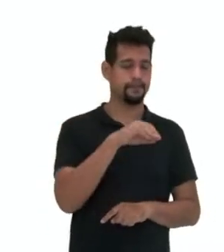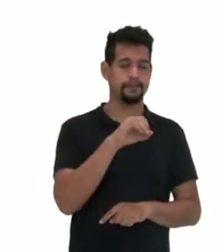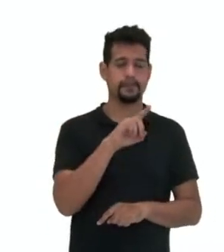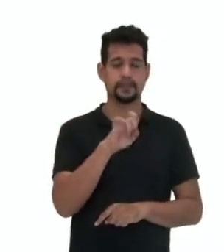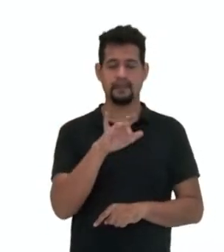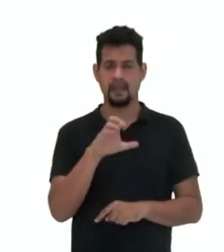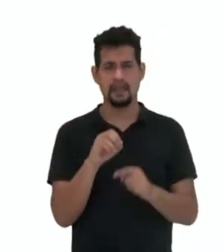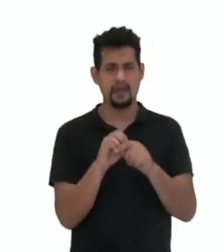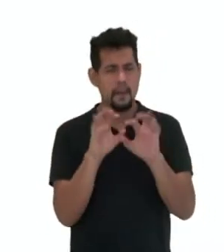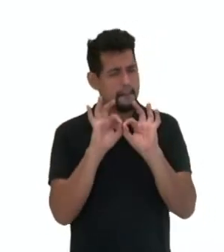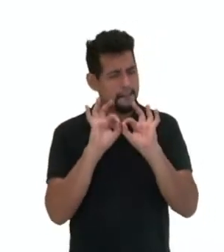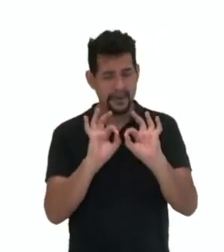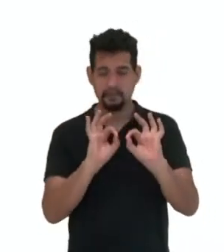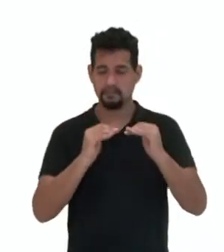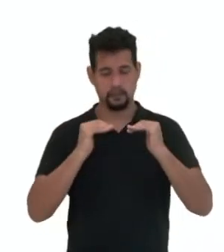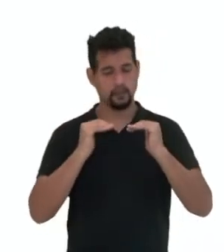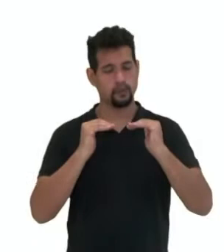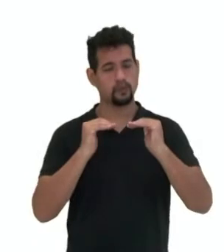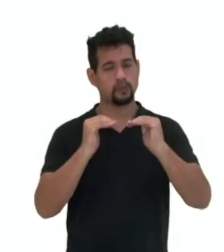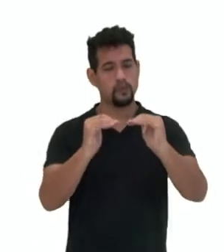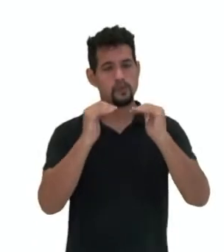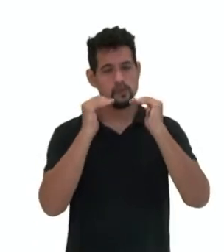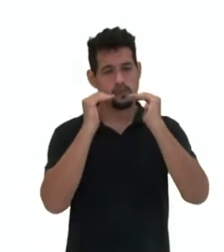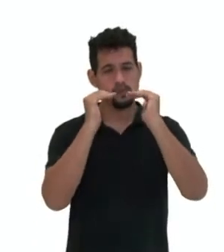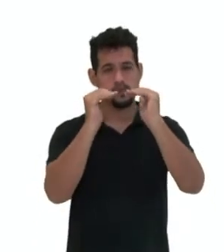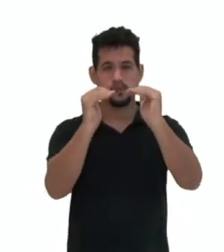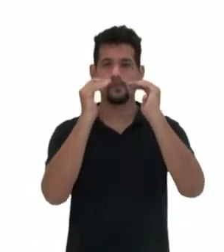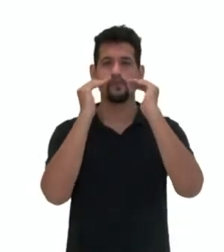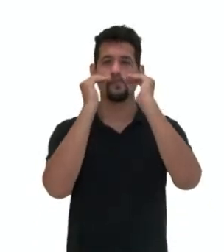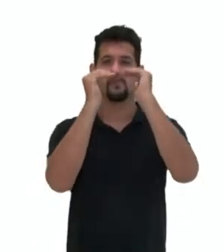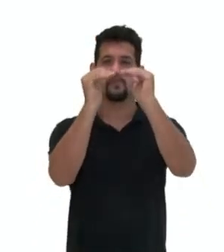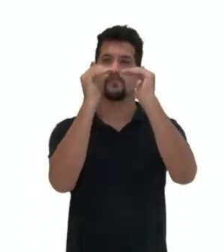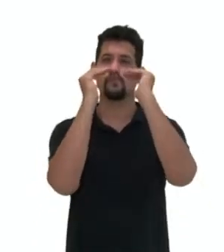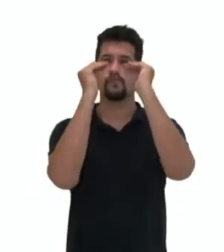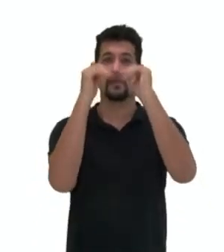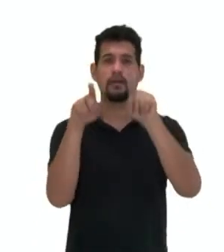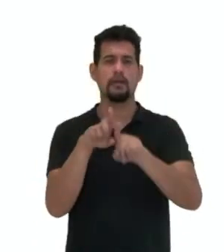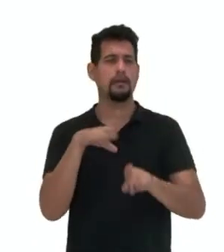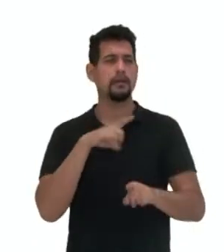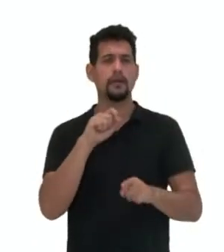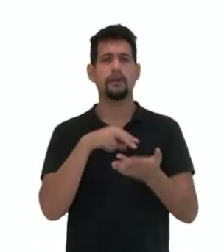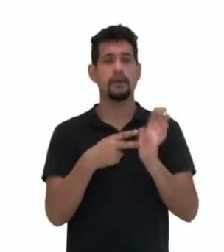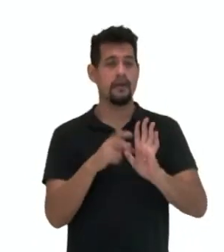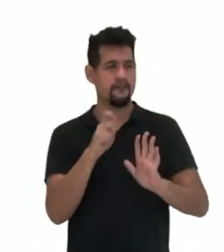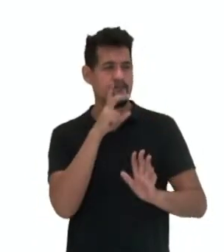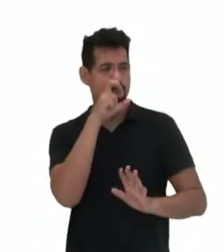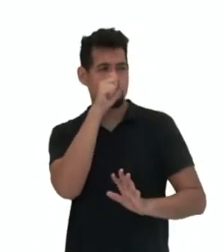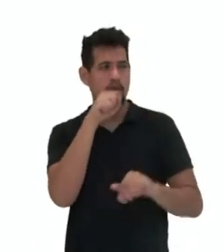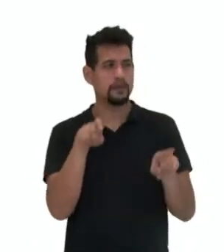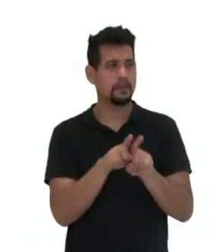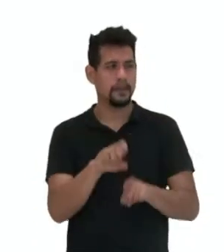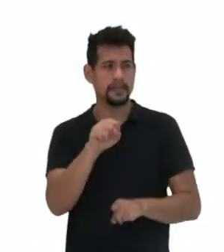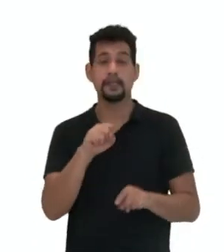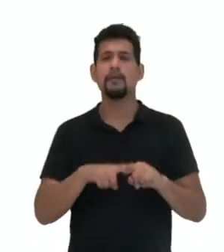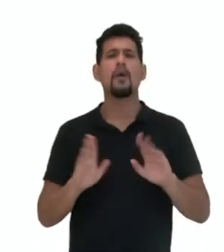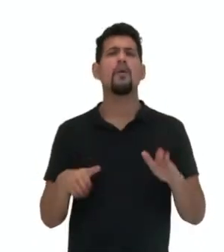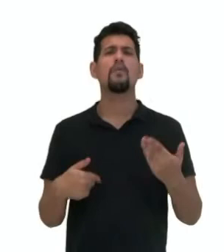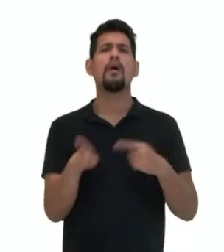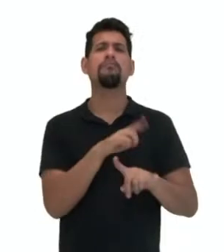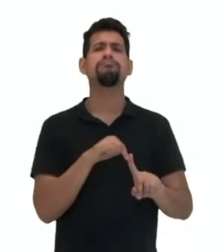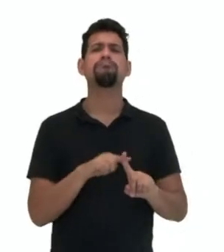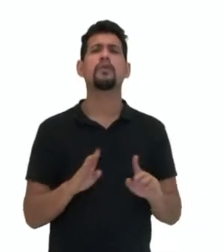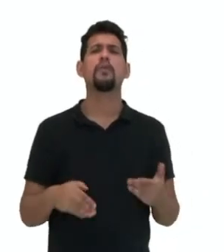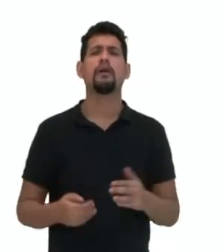bem certinhas, elas ficam dispostas assim em linhas, né? E ele é mais resistente. E qual que é a função